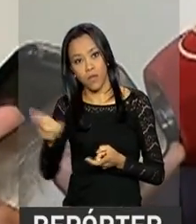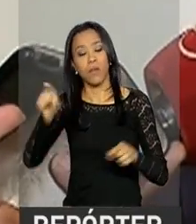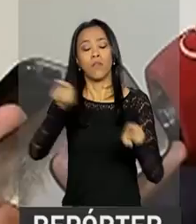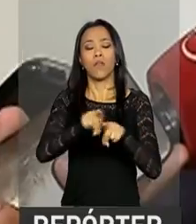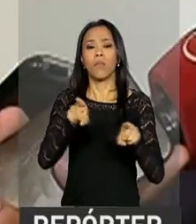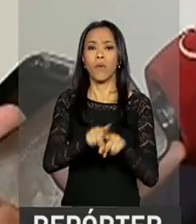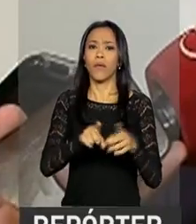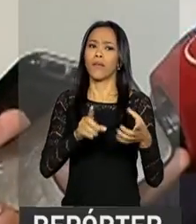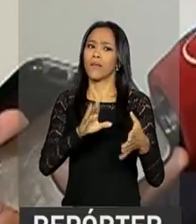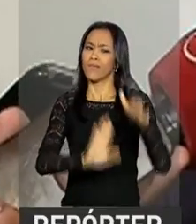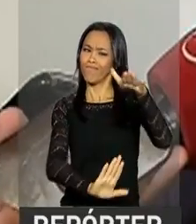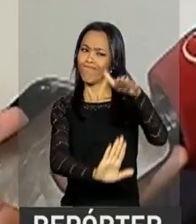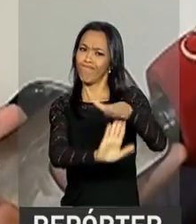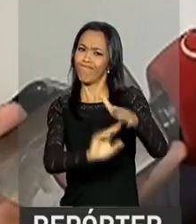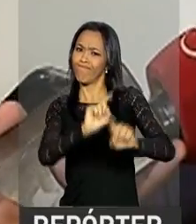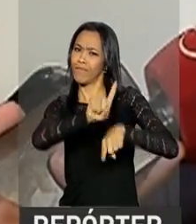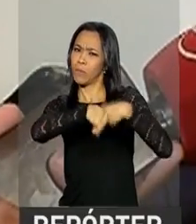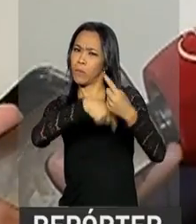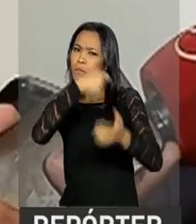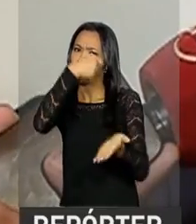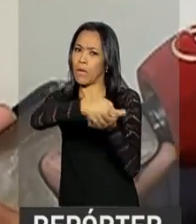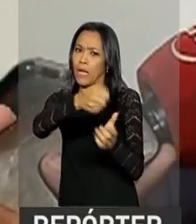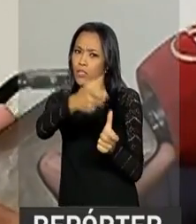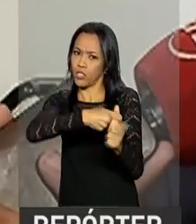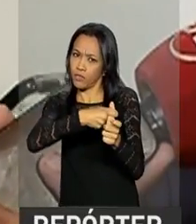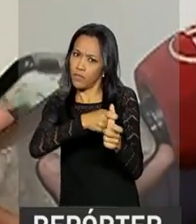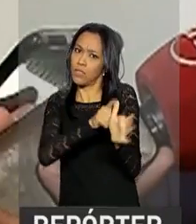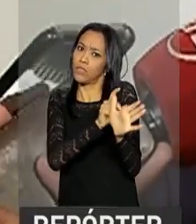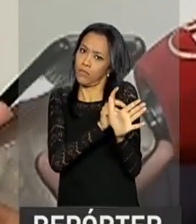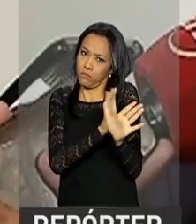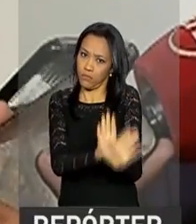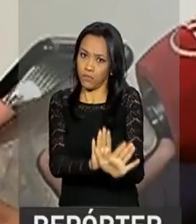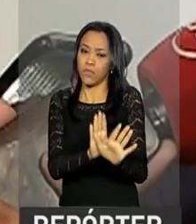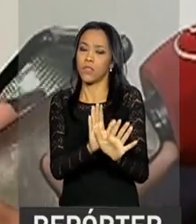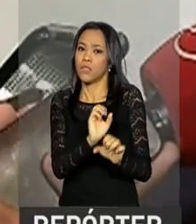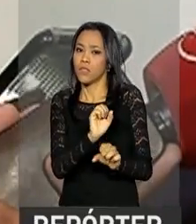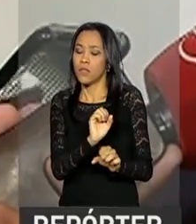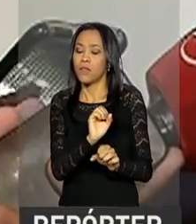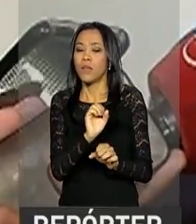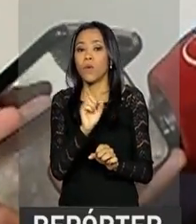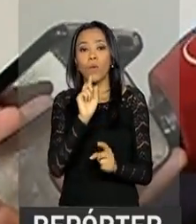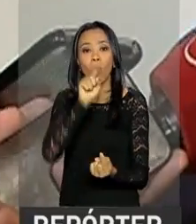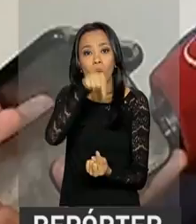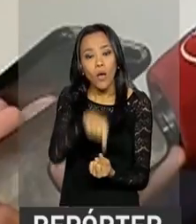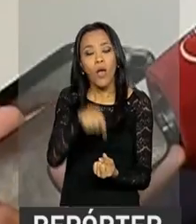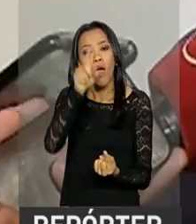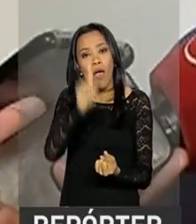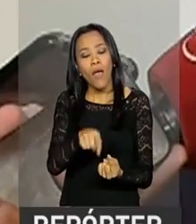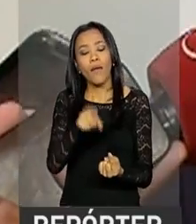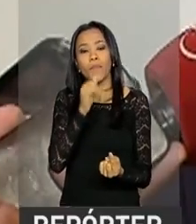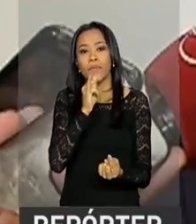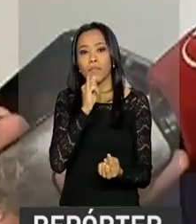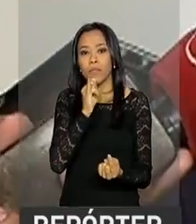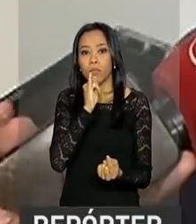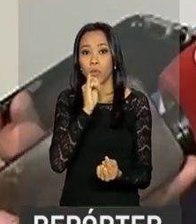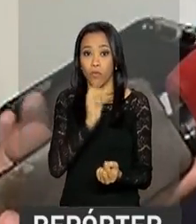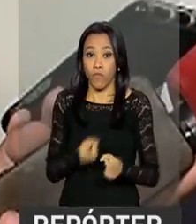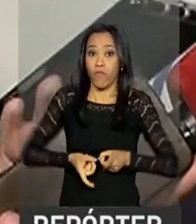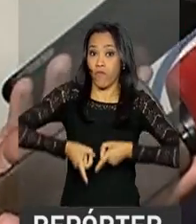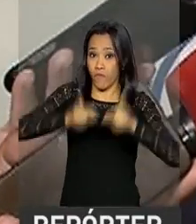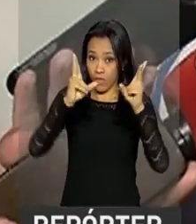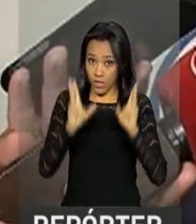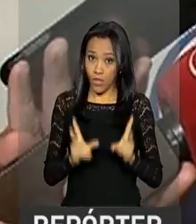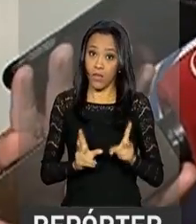dívidas e com a possibilidade de privatizações como é o caso da companhia de